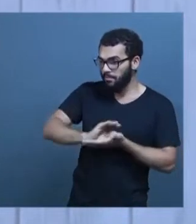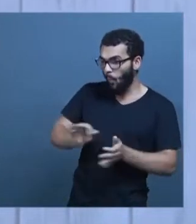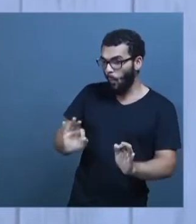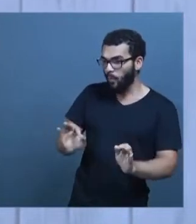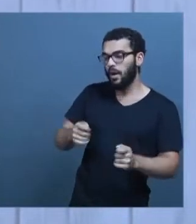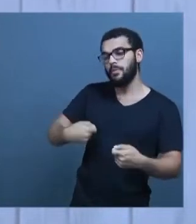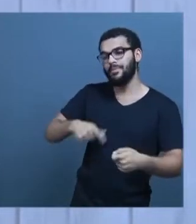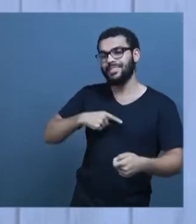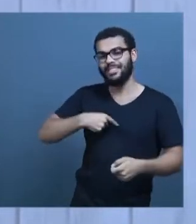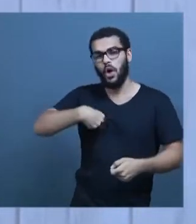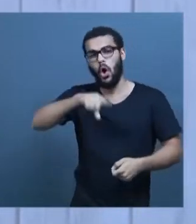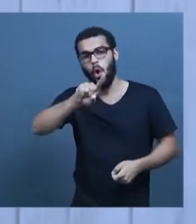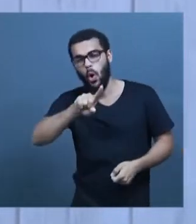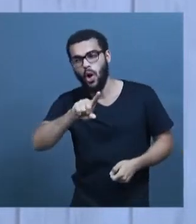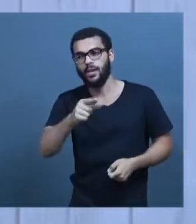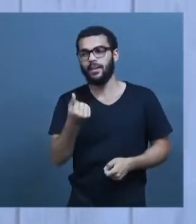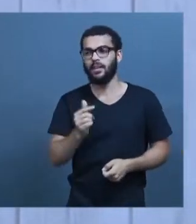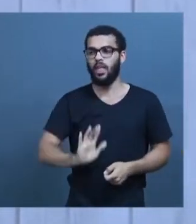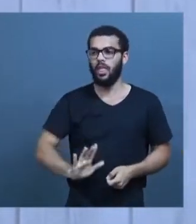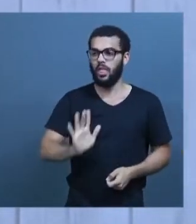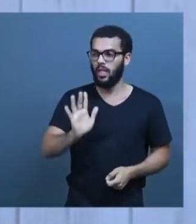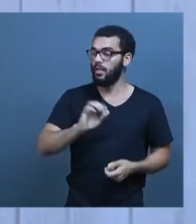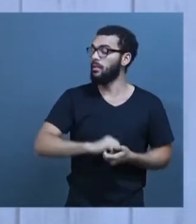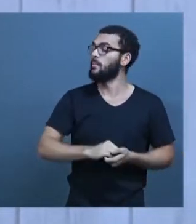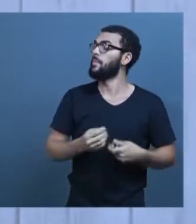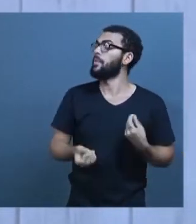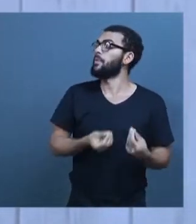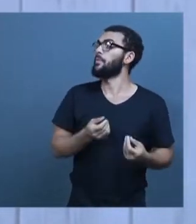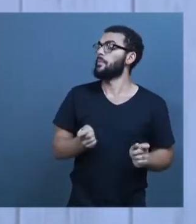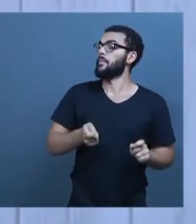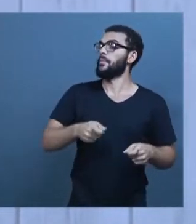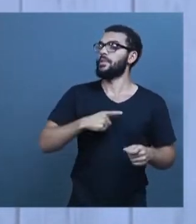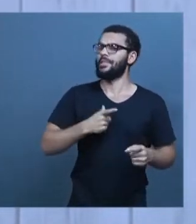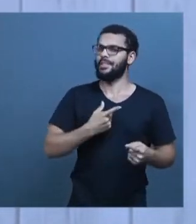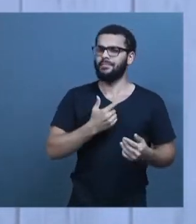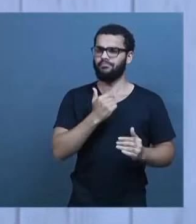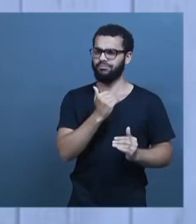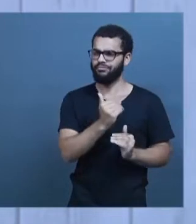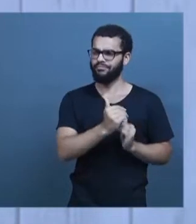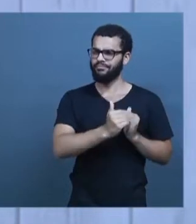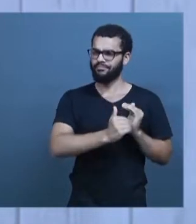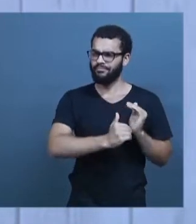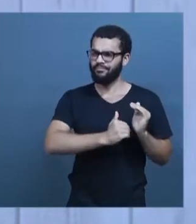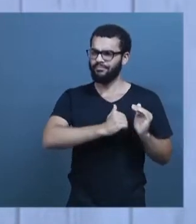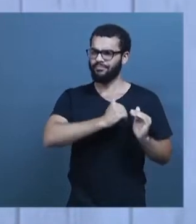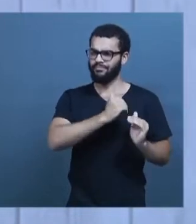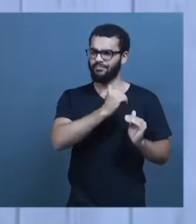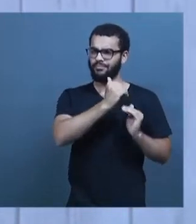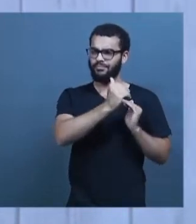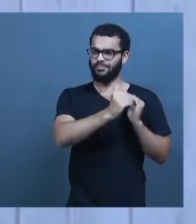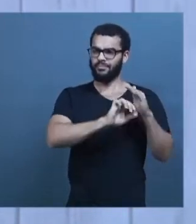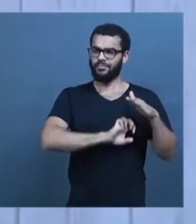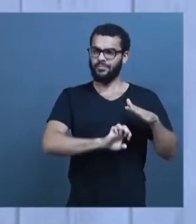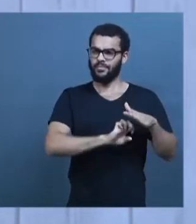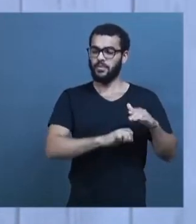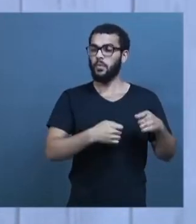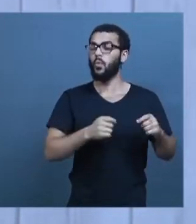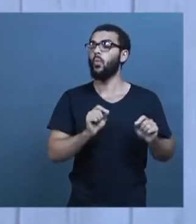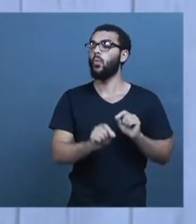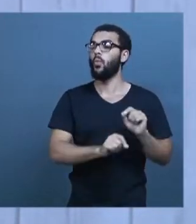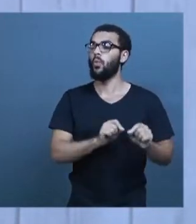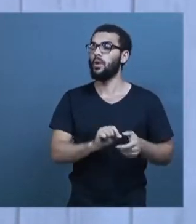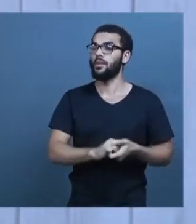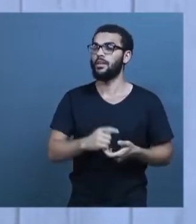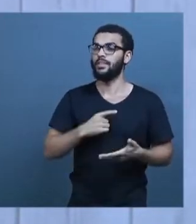das políticas para desenvolvimento, para fomento das empresas que a gente vê, assim, em alguns órgãos, são justamente ofertar linha